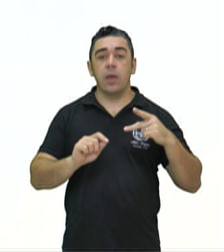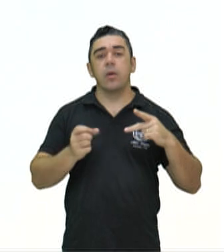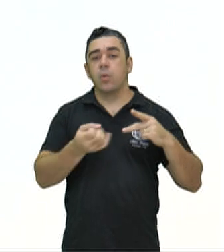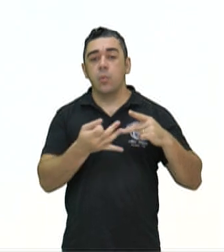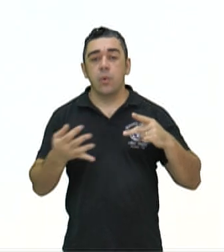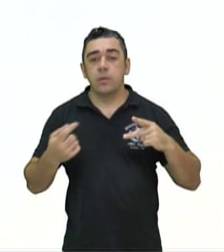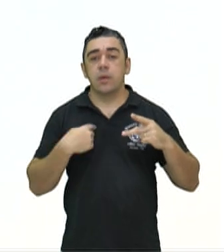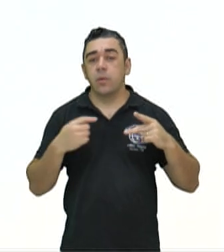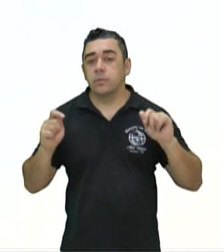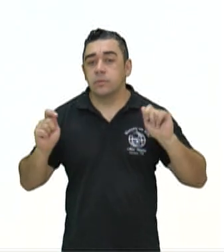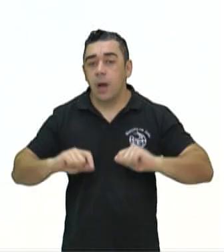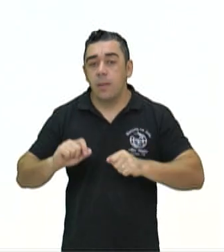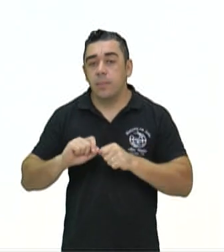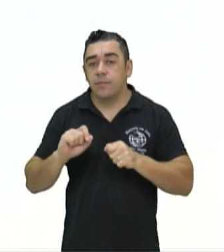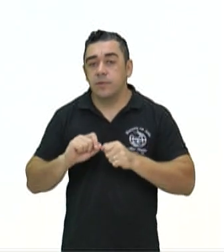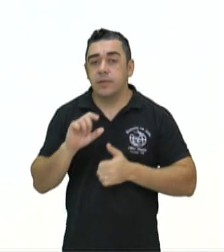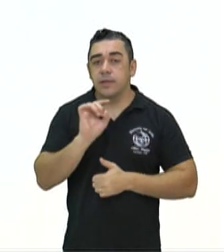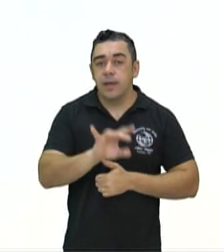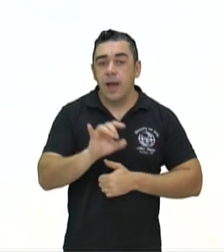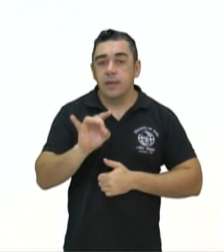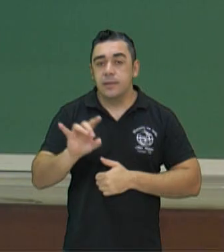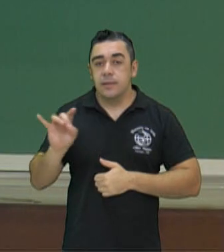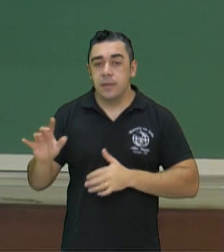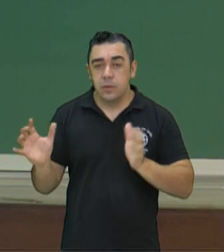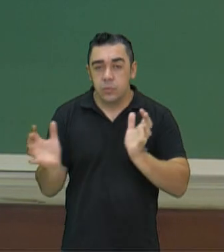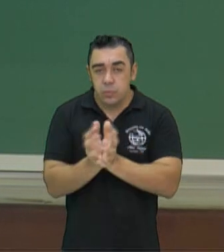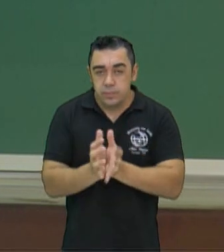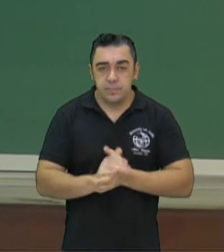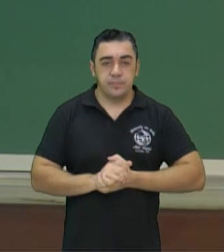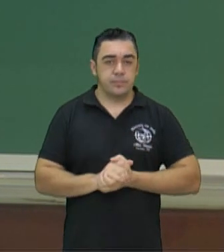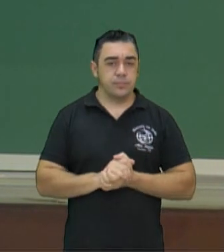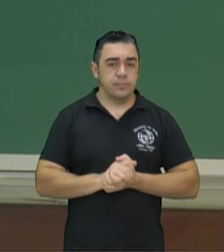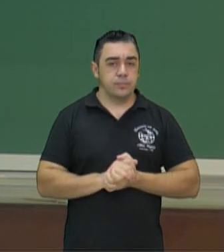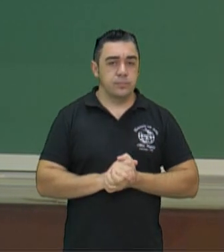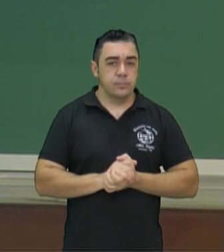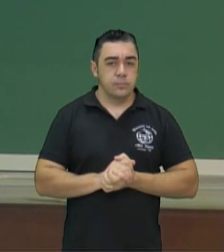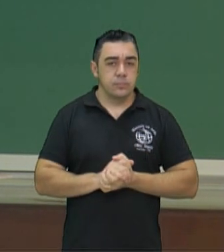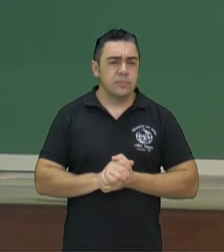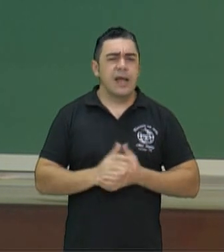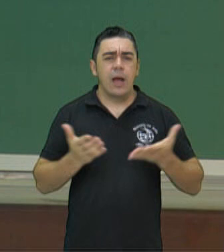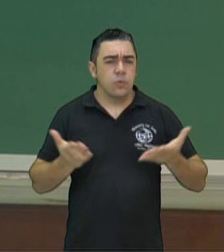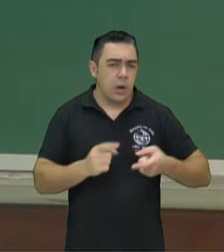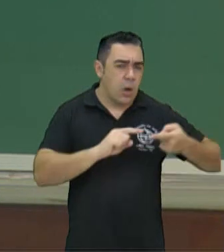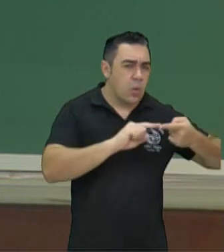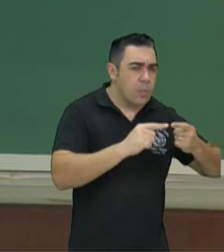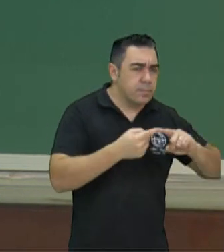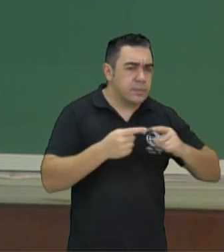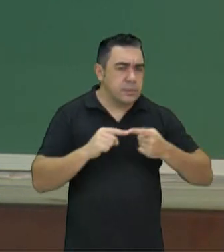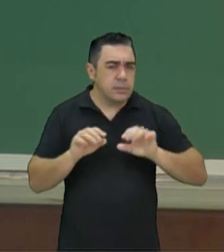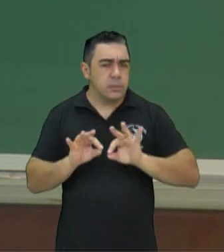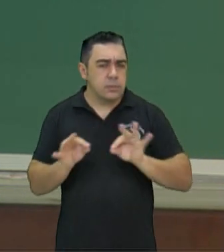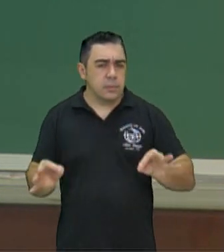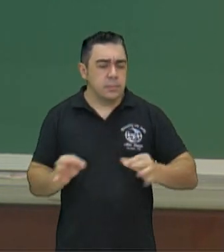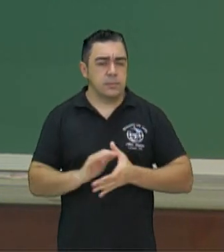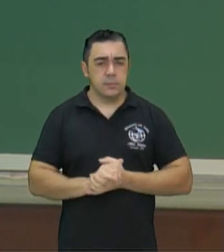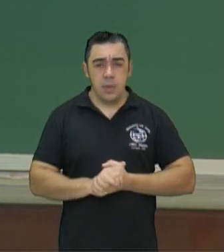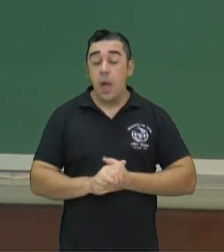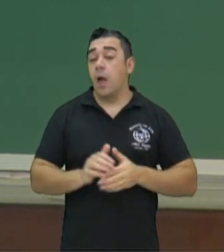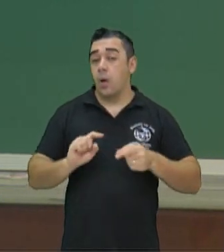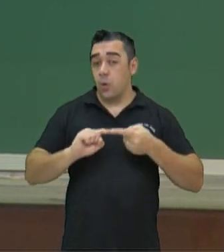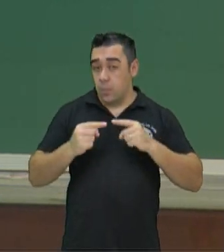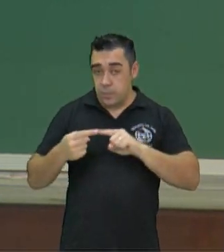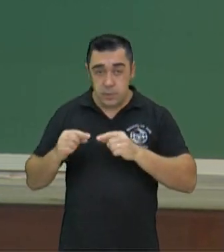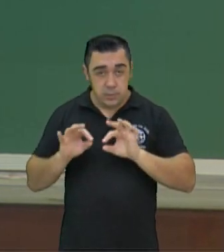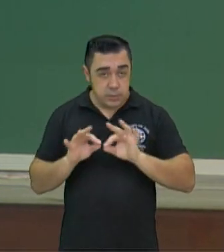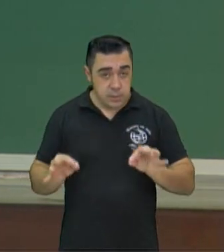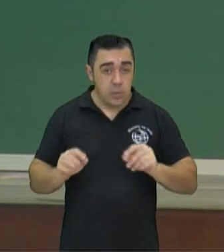número de elementos de cada grupo. E a combinação simples. A combinação simples